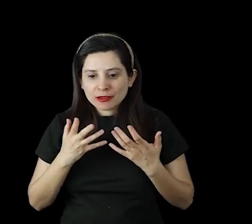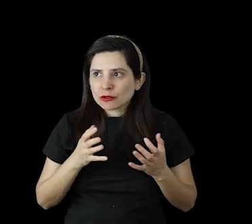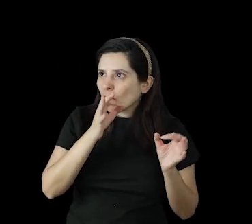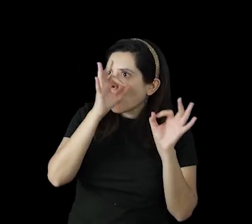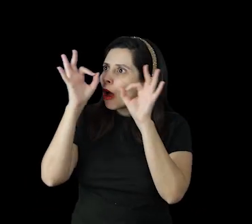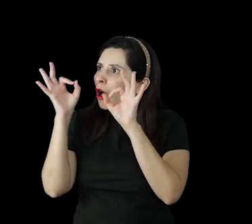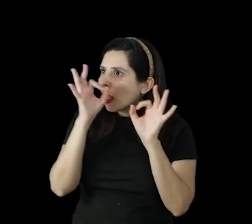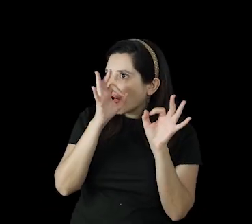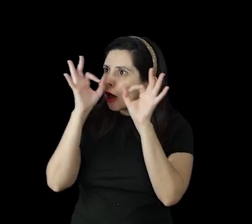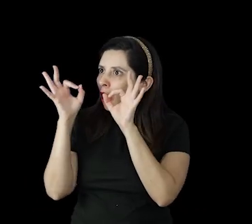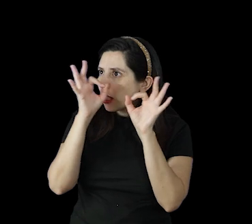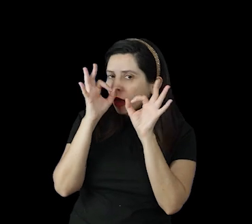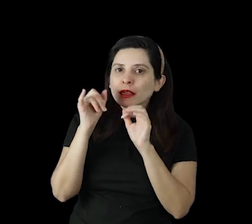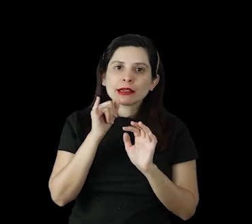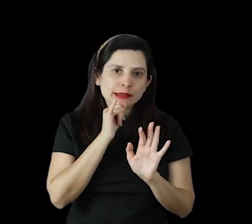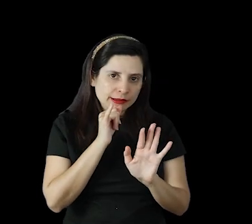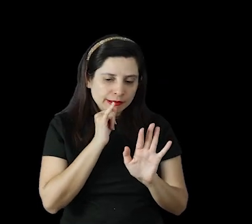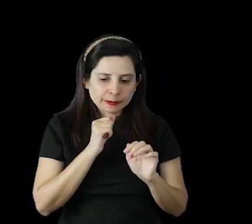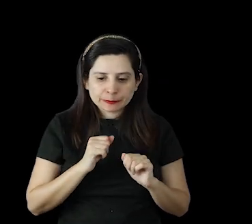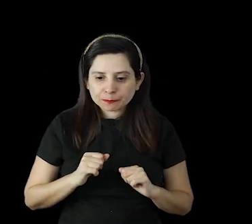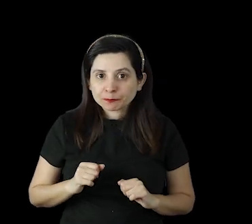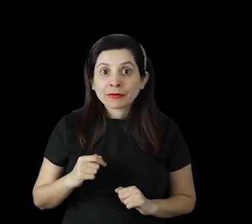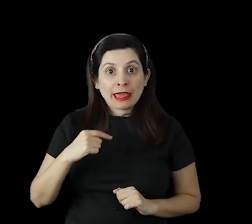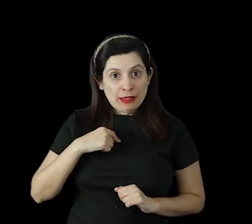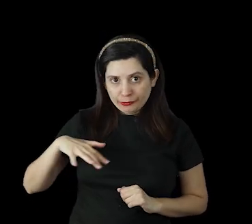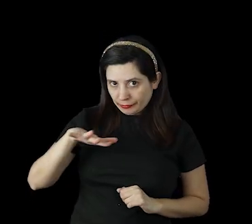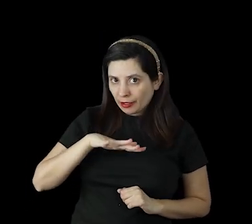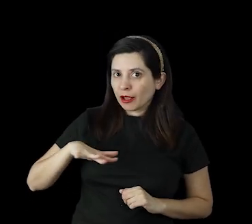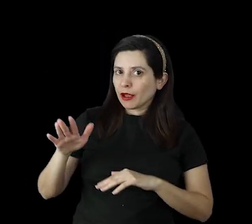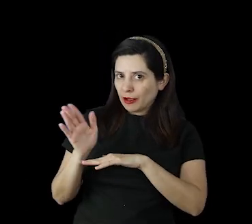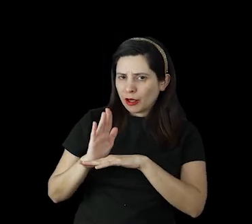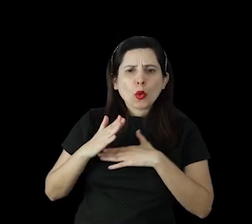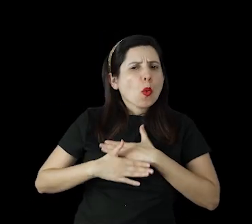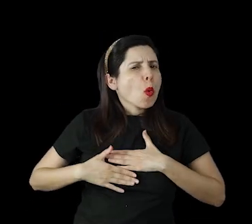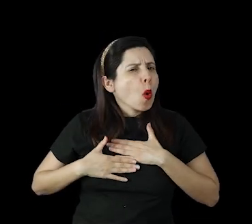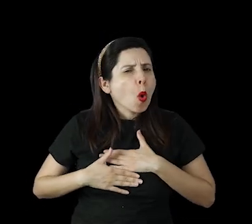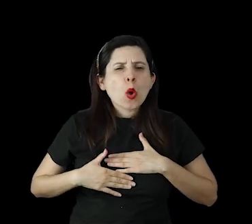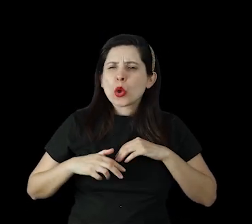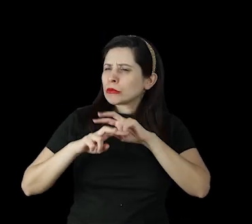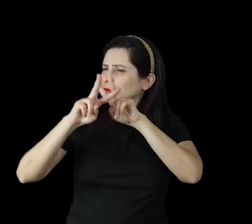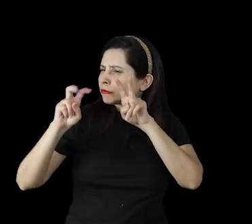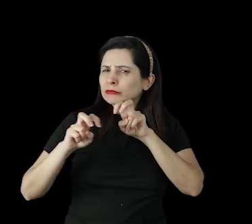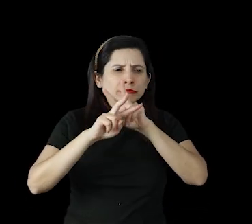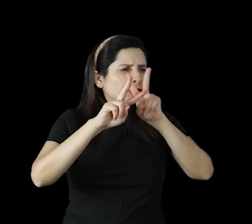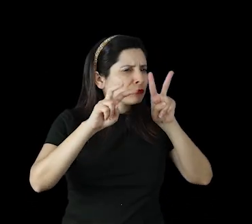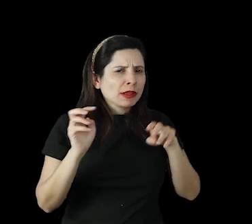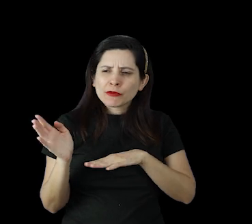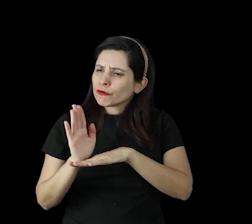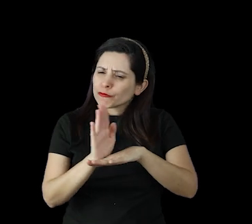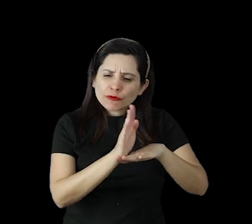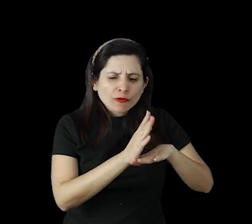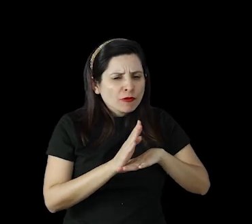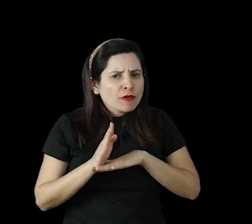para aquilo. Tanto que, por exemplo, eu, como sou do cinema, eu gosto de vários tipos de filme. E eu acho que todos têm seu lugar,